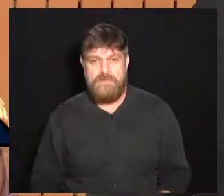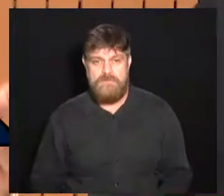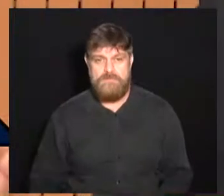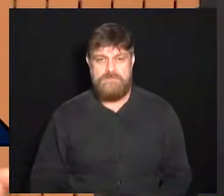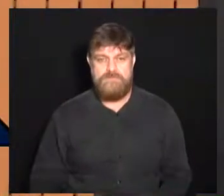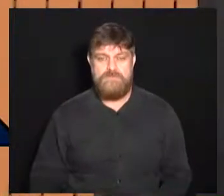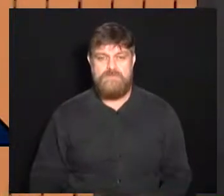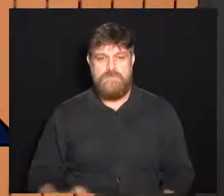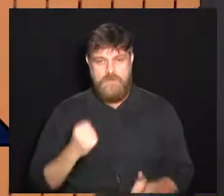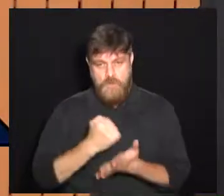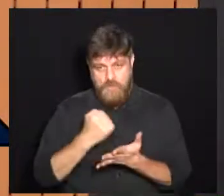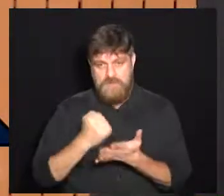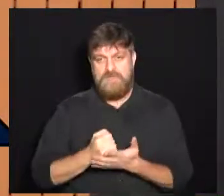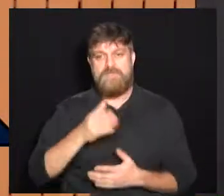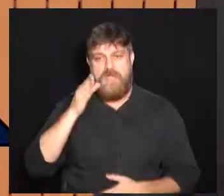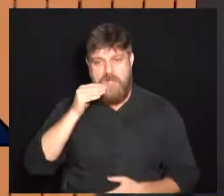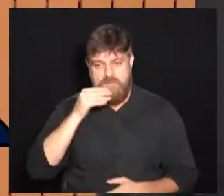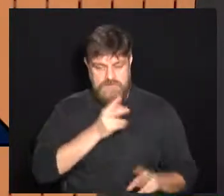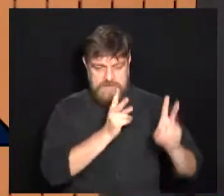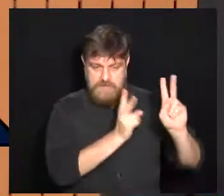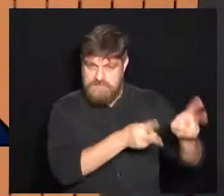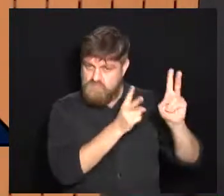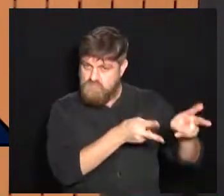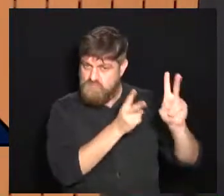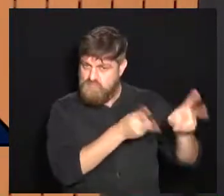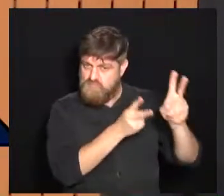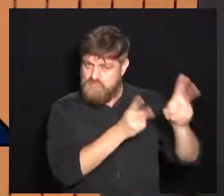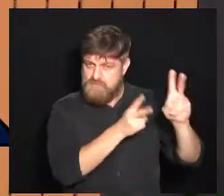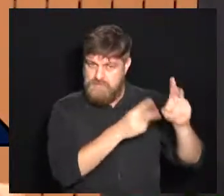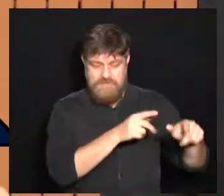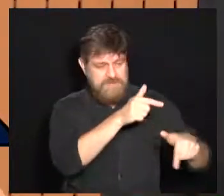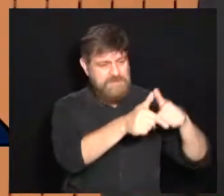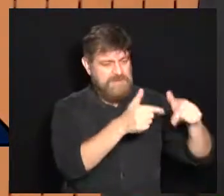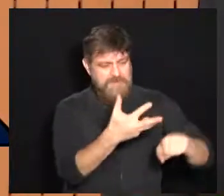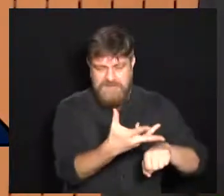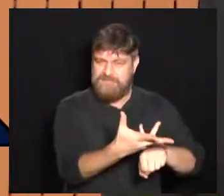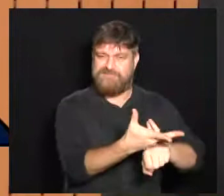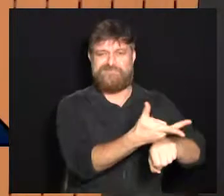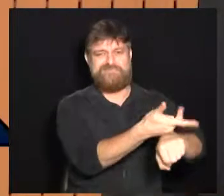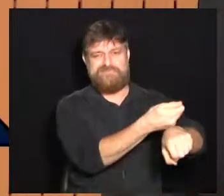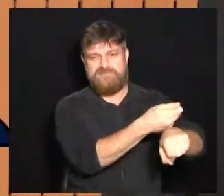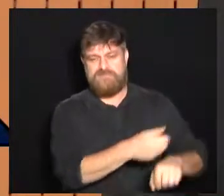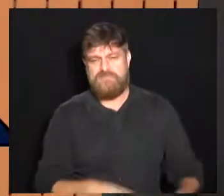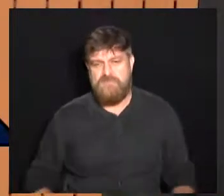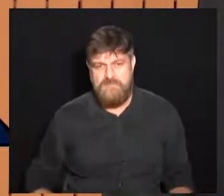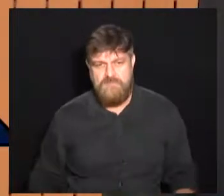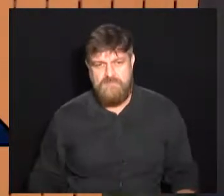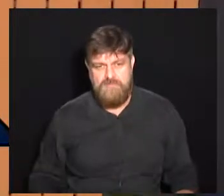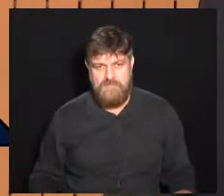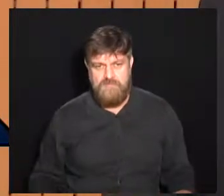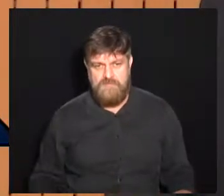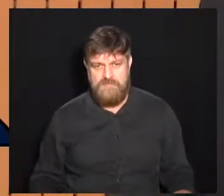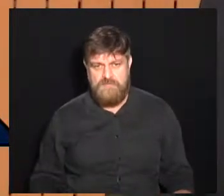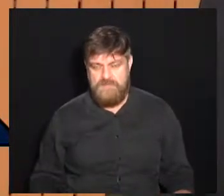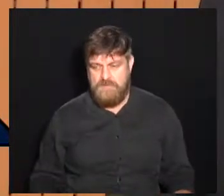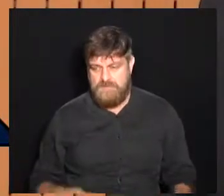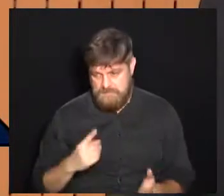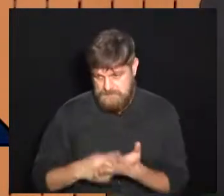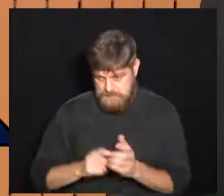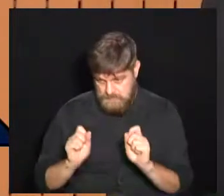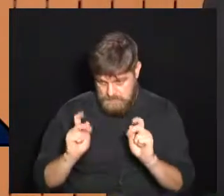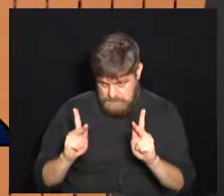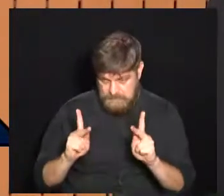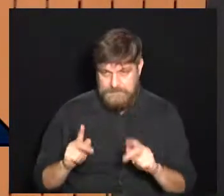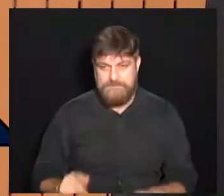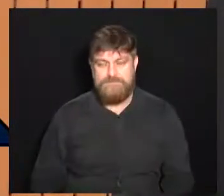a continuidade dos profissionais que estão lá desenvolvendo um belíssimo trabalho nas duas entidades, nas duas creches, certo?